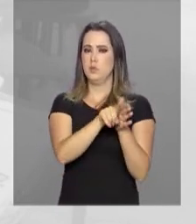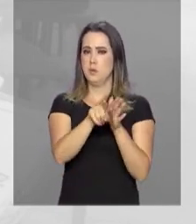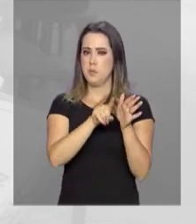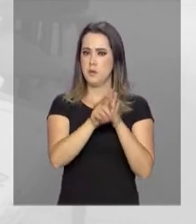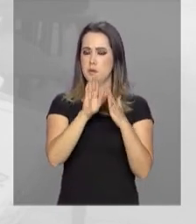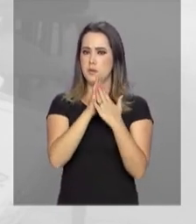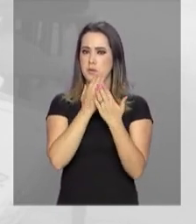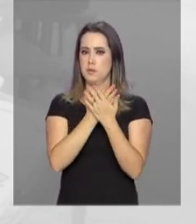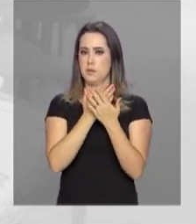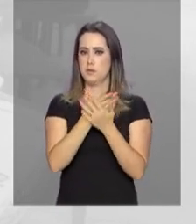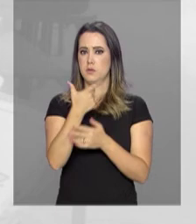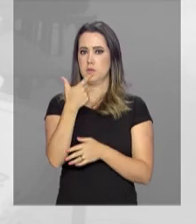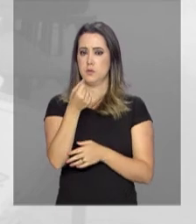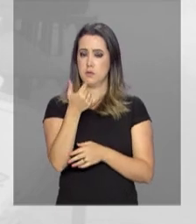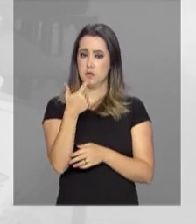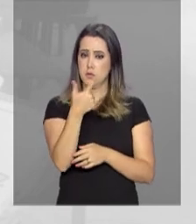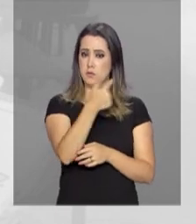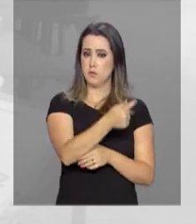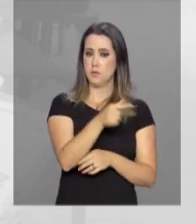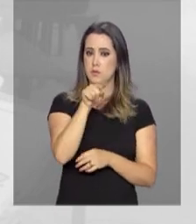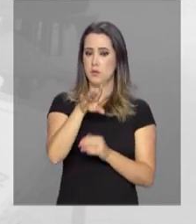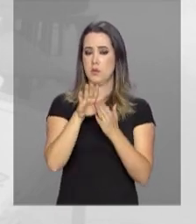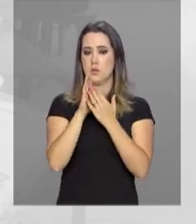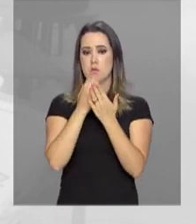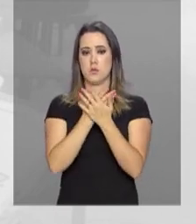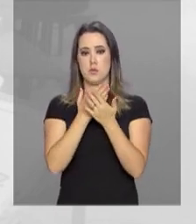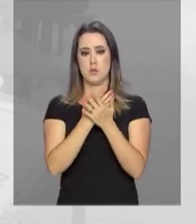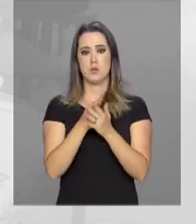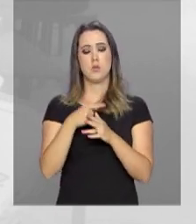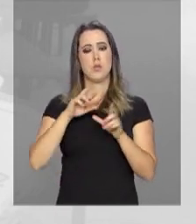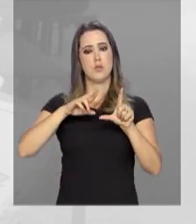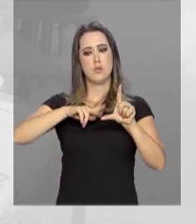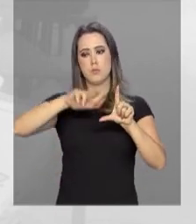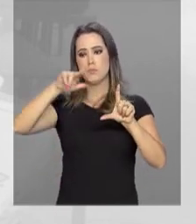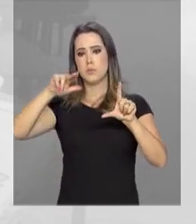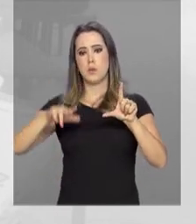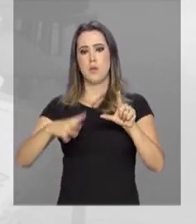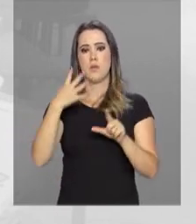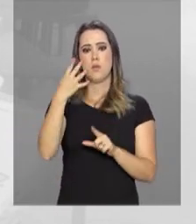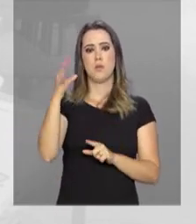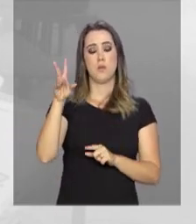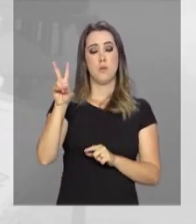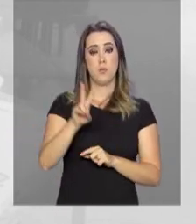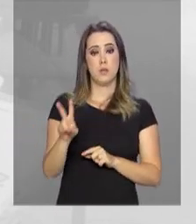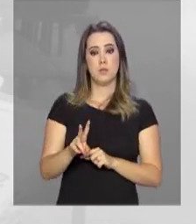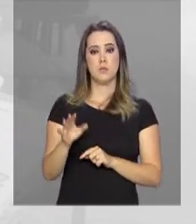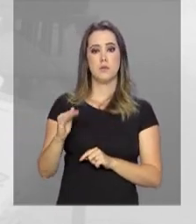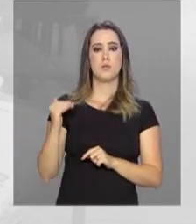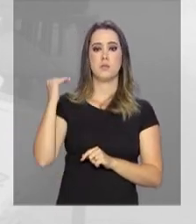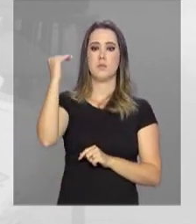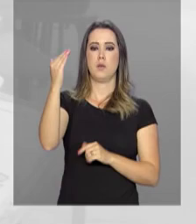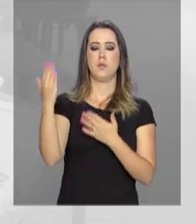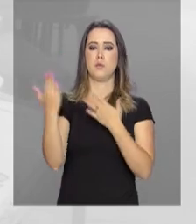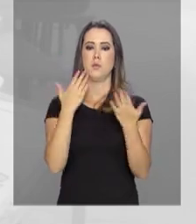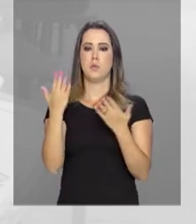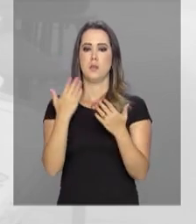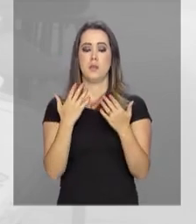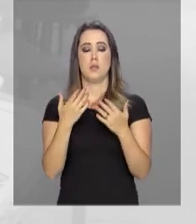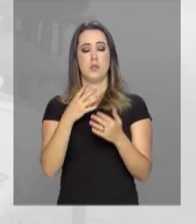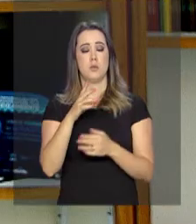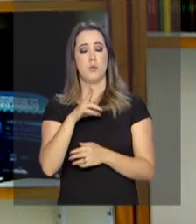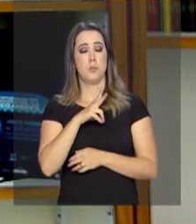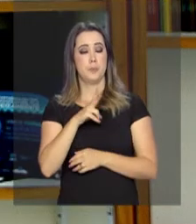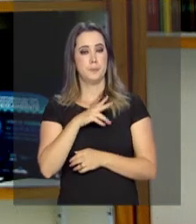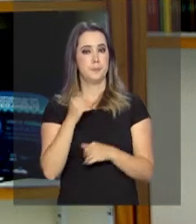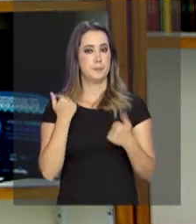Escolar de 2017. A rede pública apresenta taxa de distorção 4 vezes maior do que a rede privada nas 2 etapas de